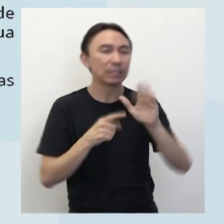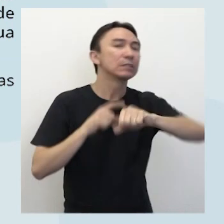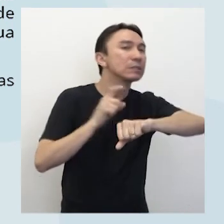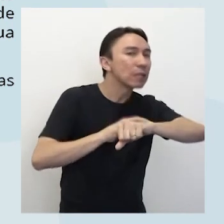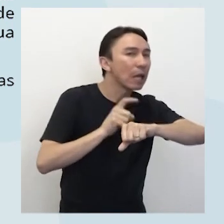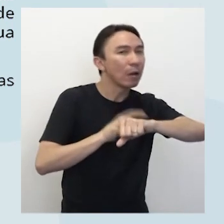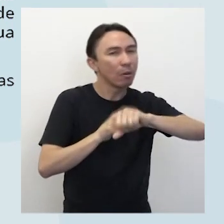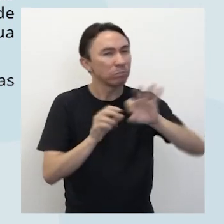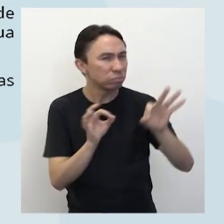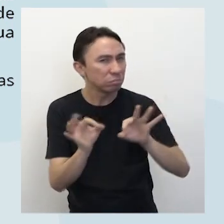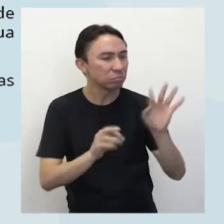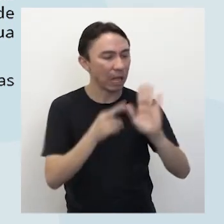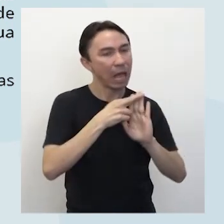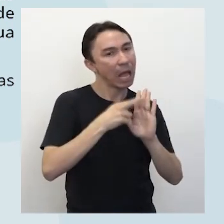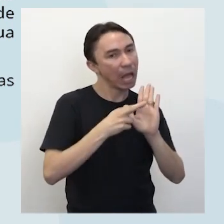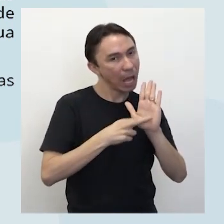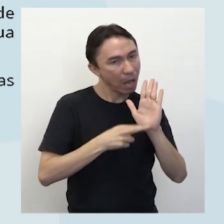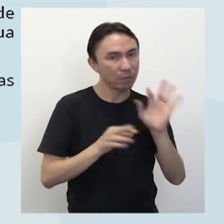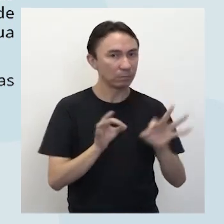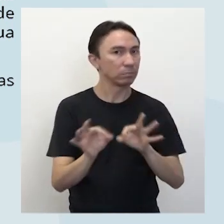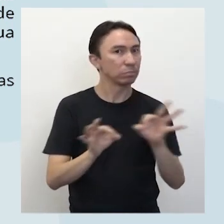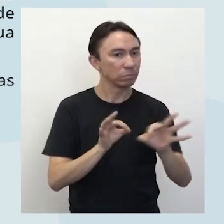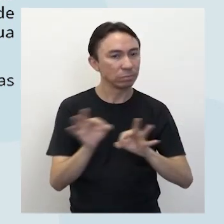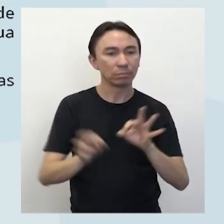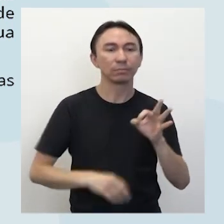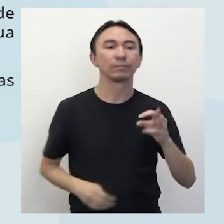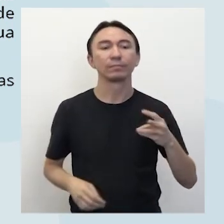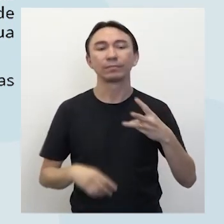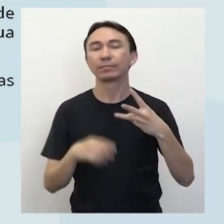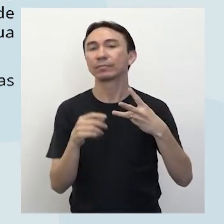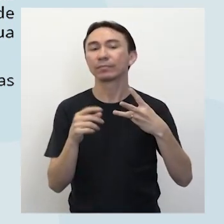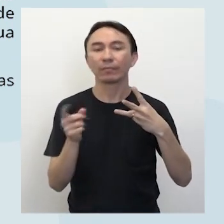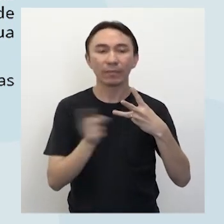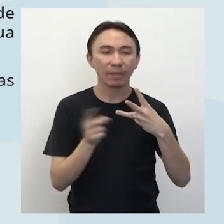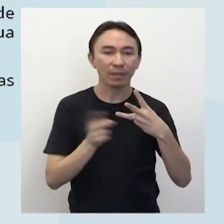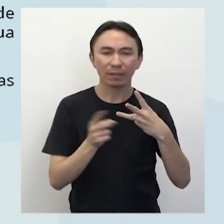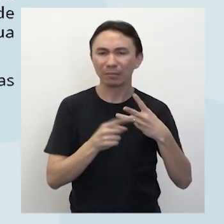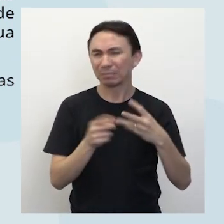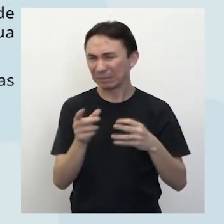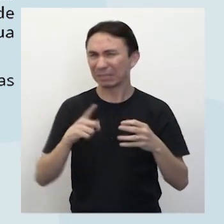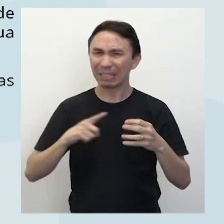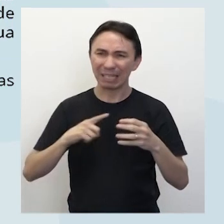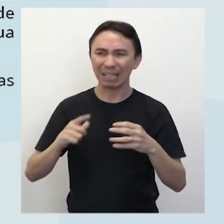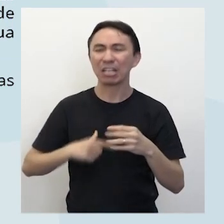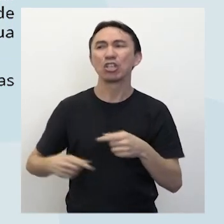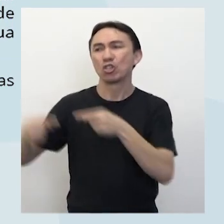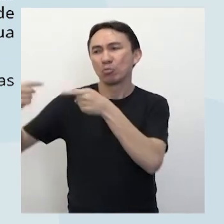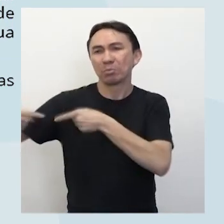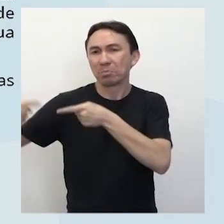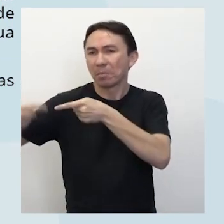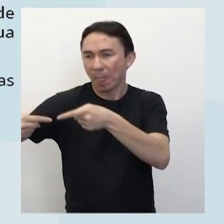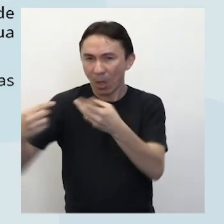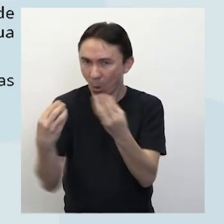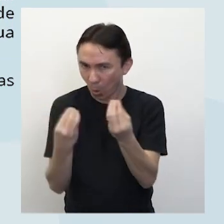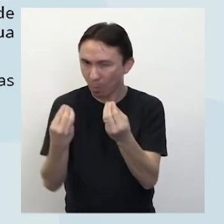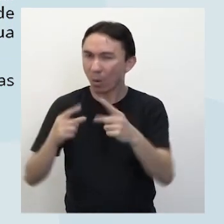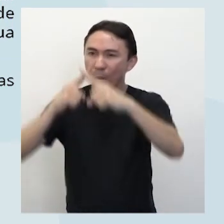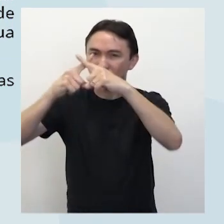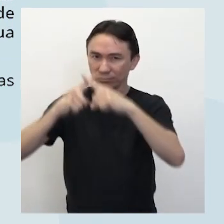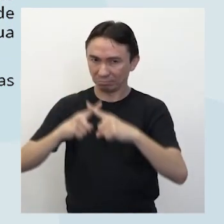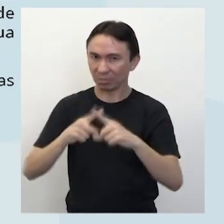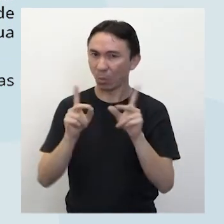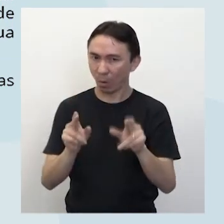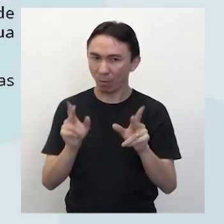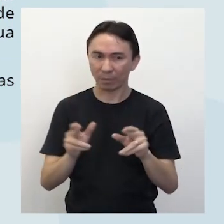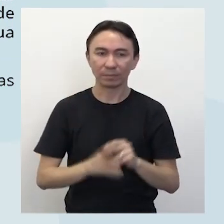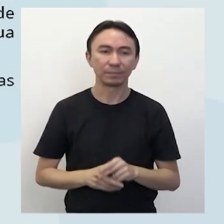a avaliação dos vitoriosos de cada batalha. Assim como nos campeonatos, né? Faz as chaves, quem é contra quem e tal, é bem legal. Você pode fazer